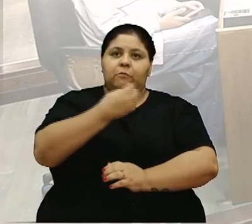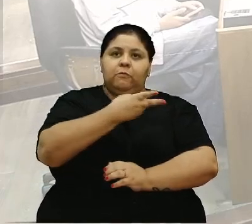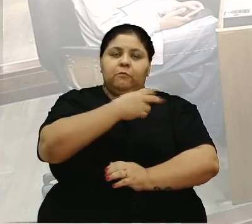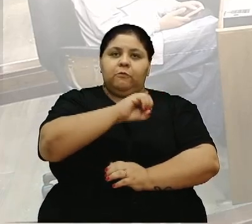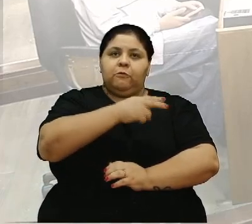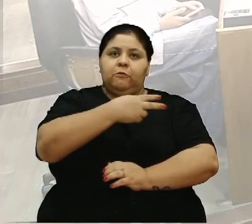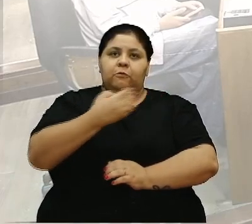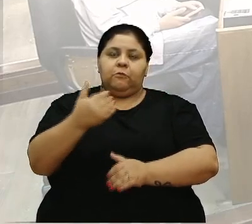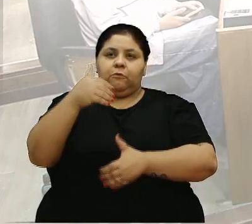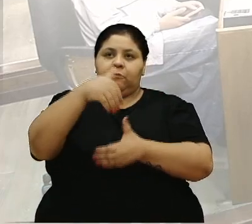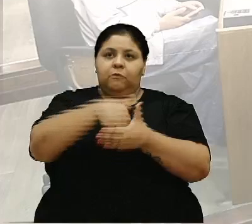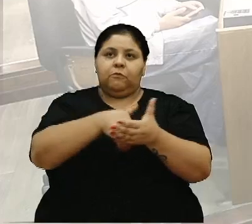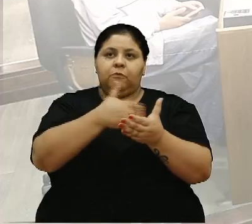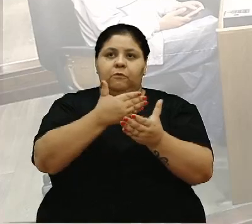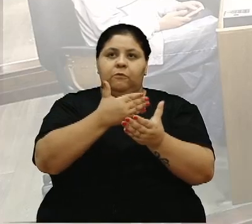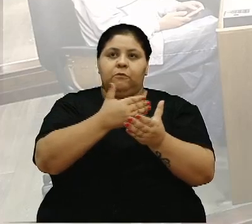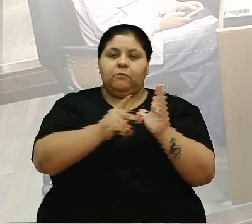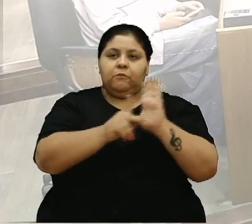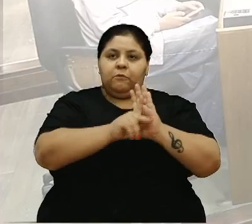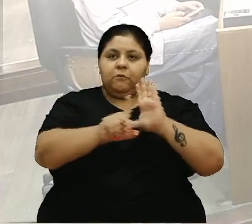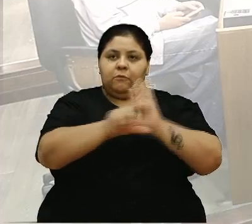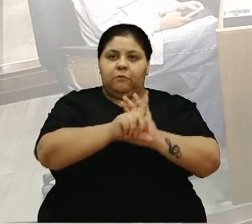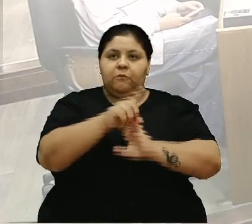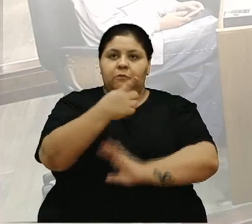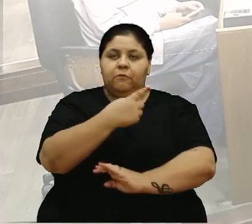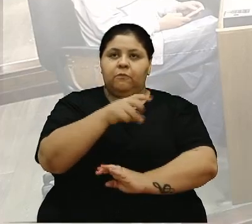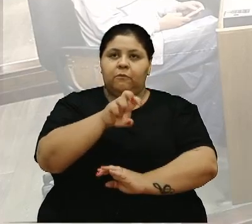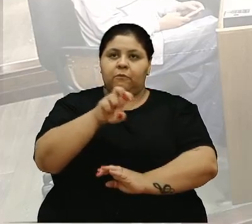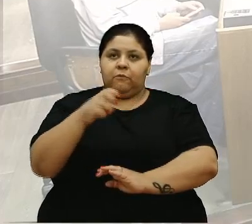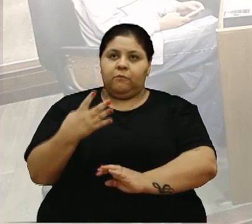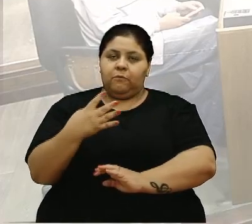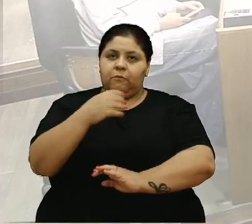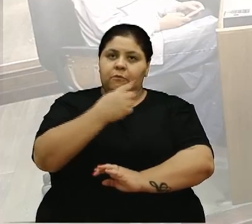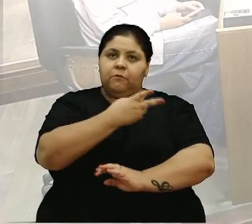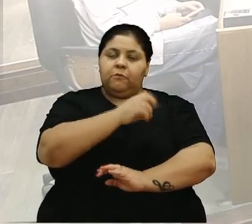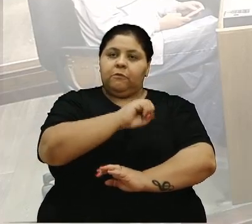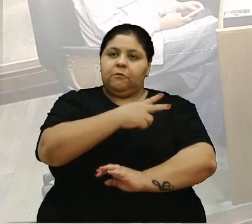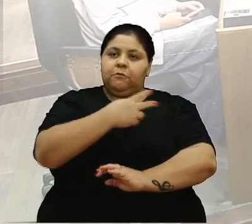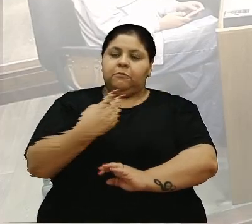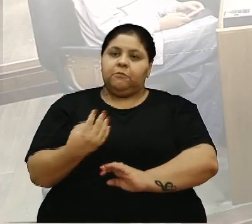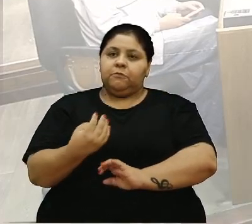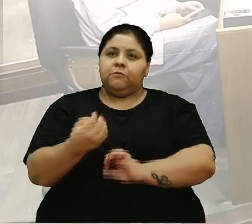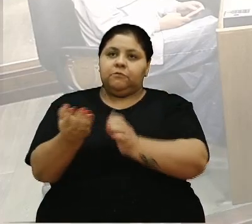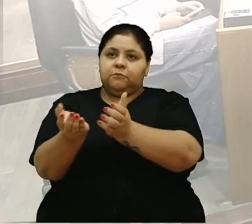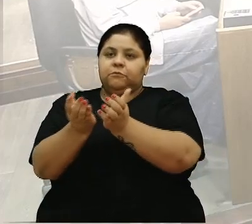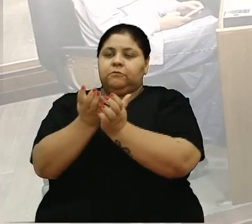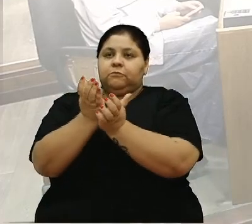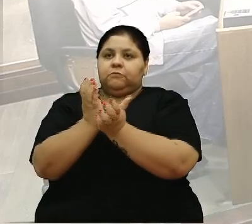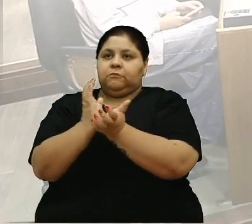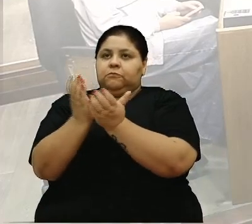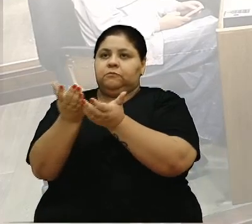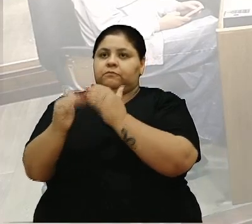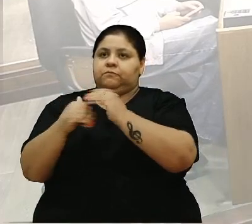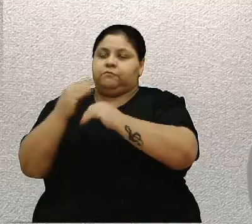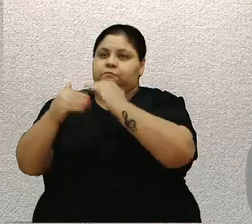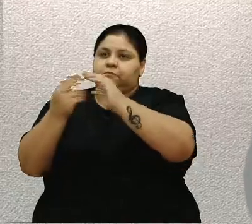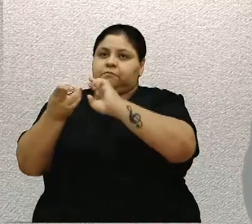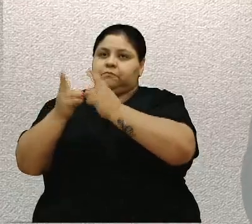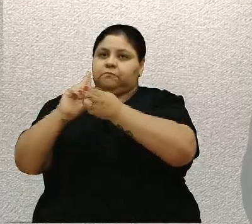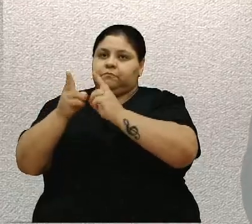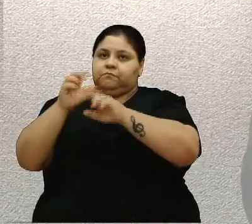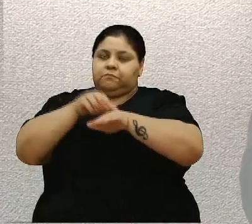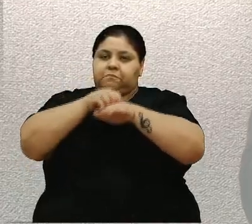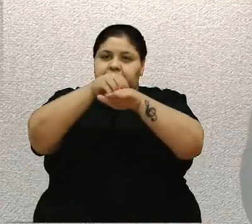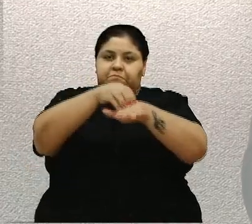195/2024, contendo o projeto de lei número 154/2024. Recebe esta Comissão de Desenvolvimento Urbano,